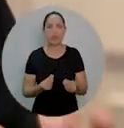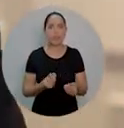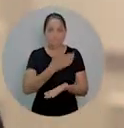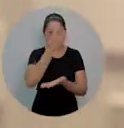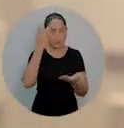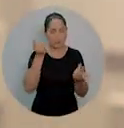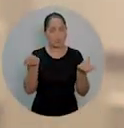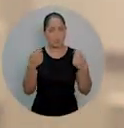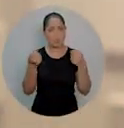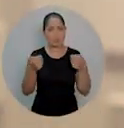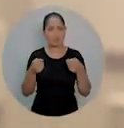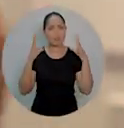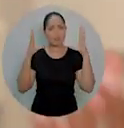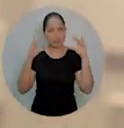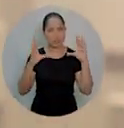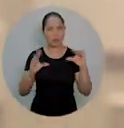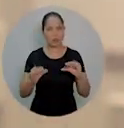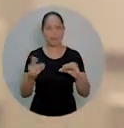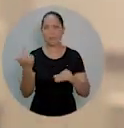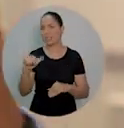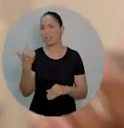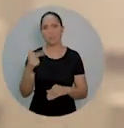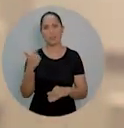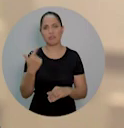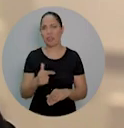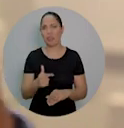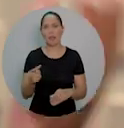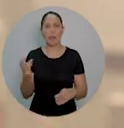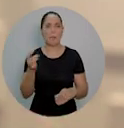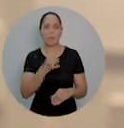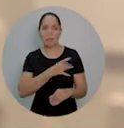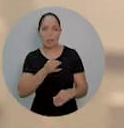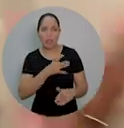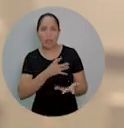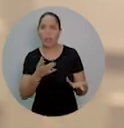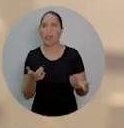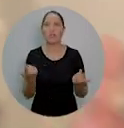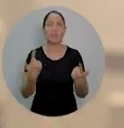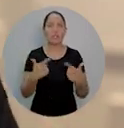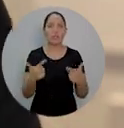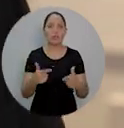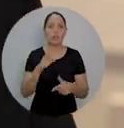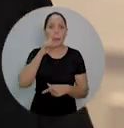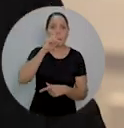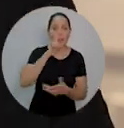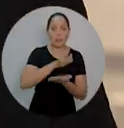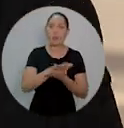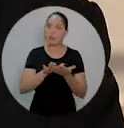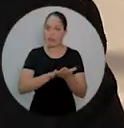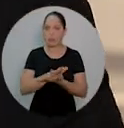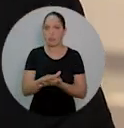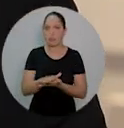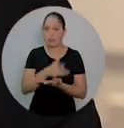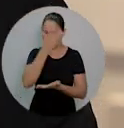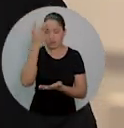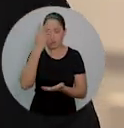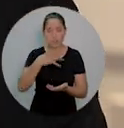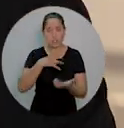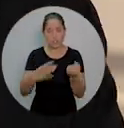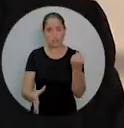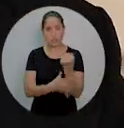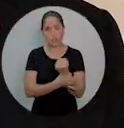forma tranquila, sem risco, sem ameaças, sem nada que possa atingir a comunidade das